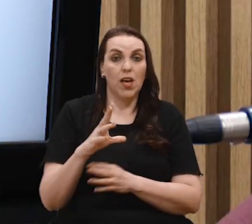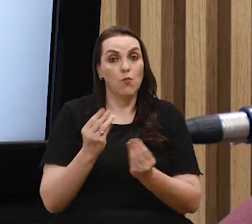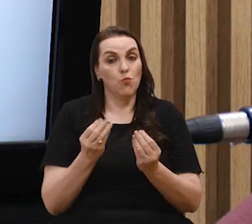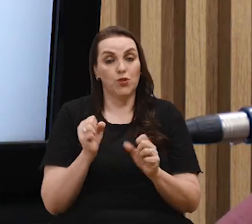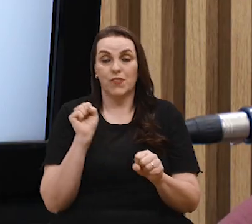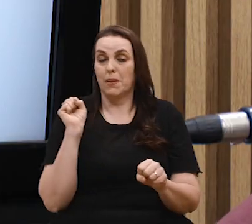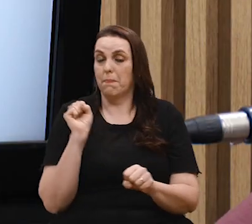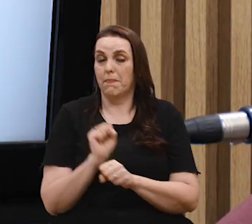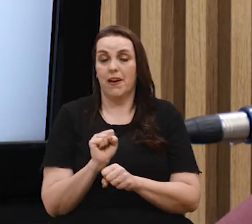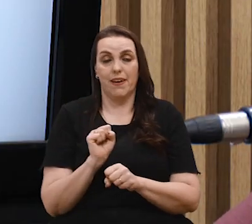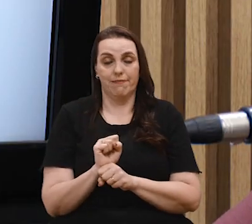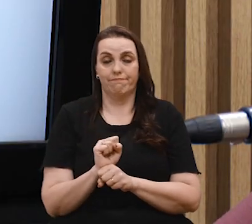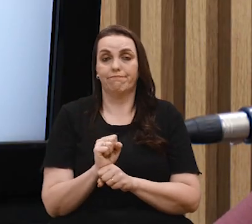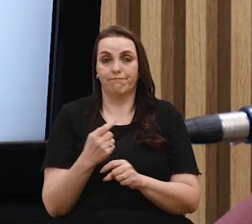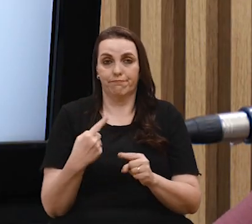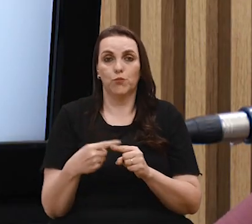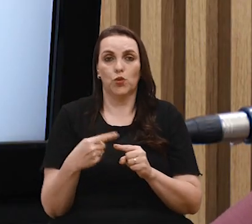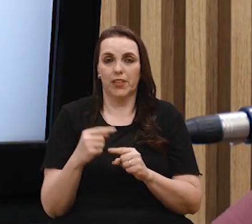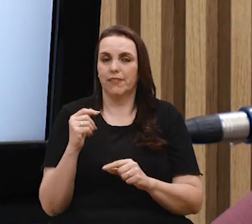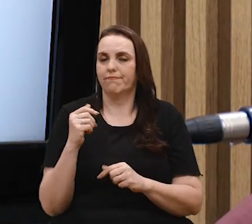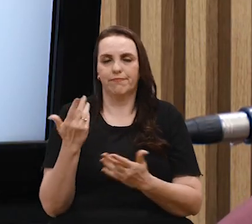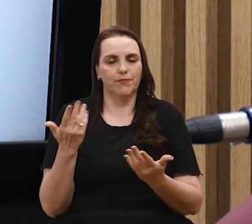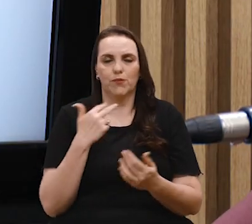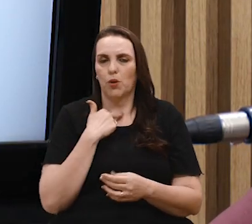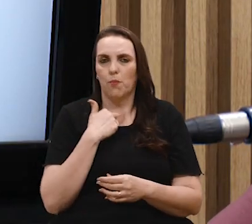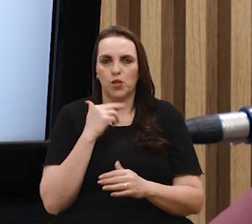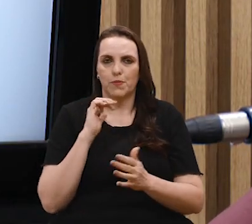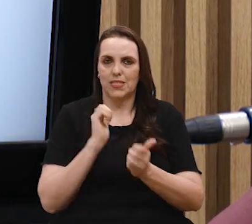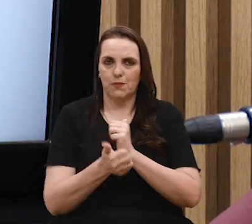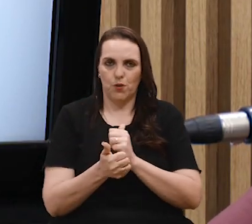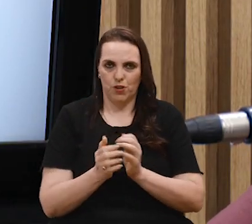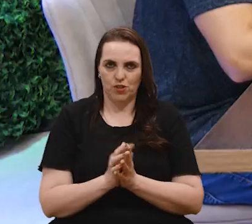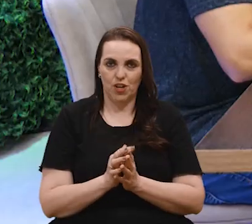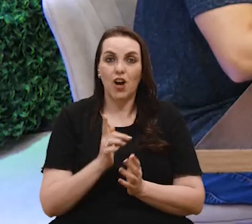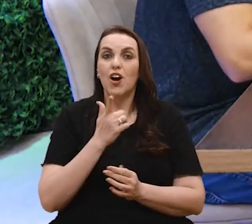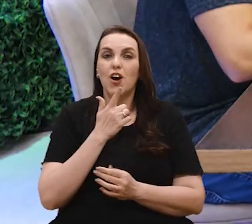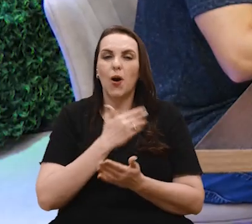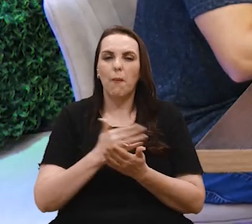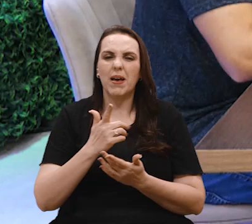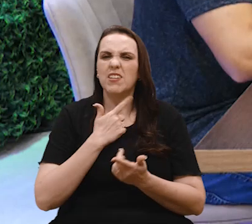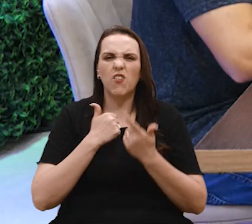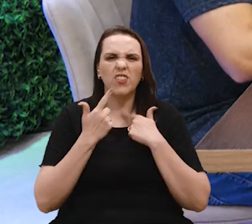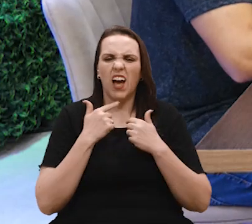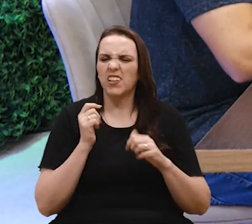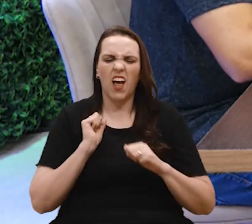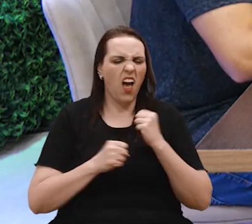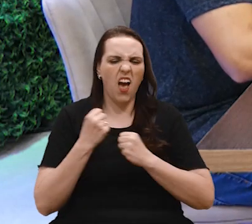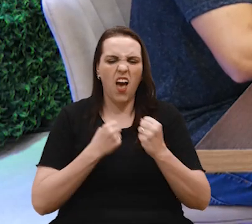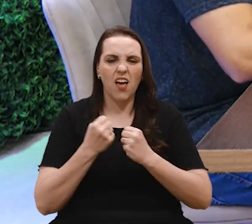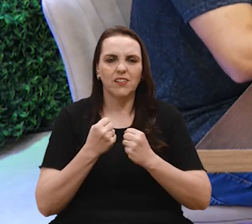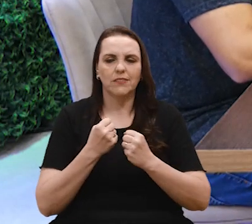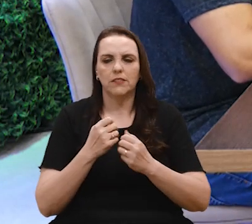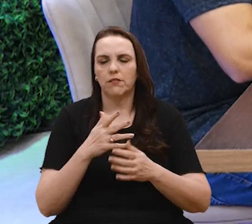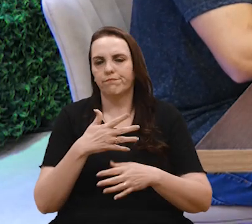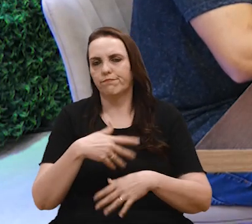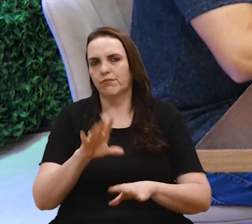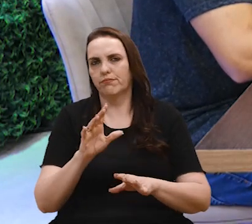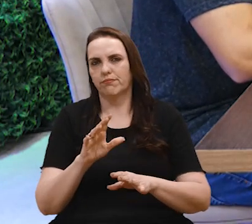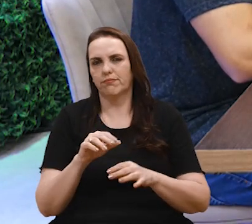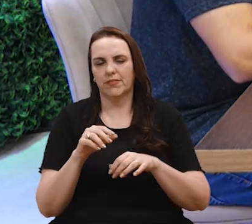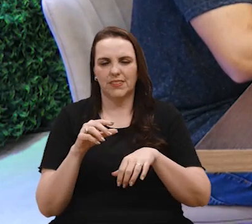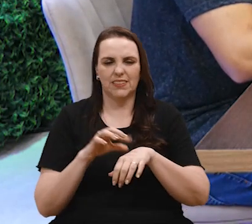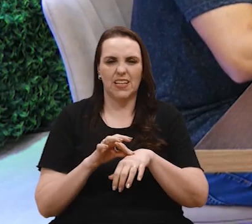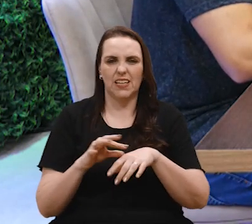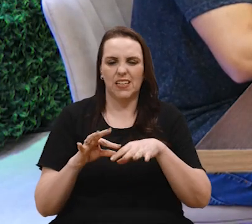tendem a ter que parar realmente de praticar o esporte. Sim, começa com toda a vontade, já sai fazendo, aí na primeira,